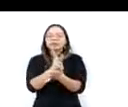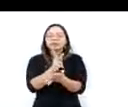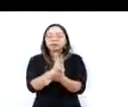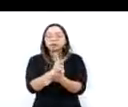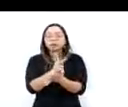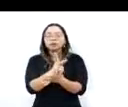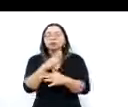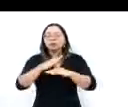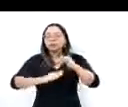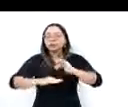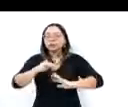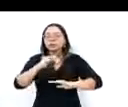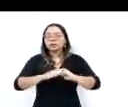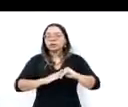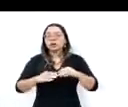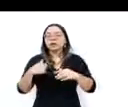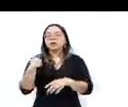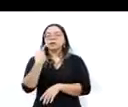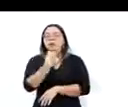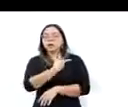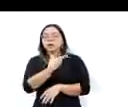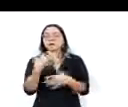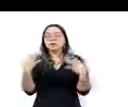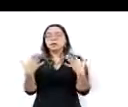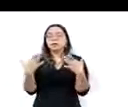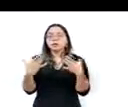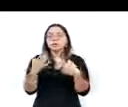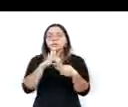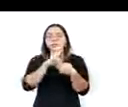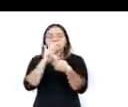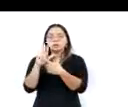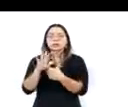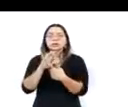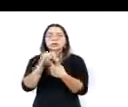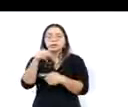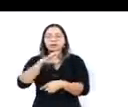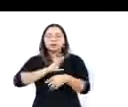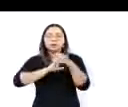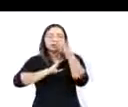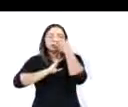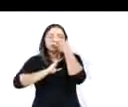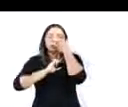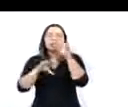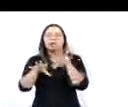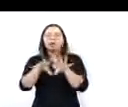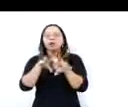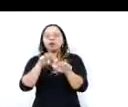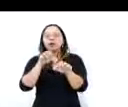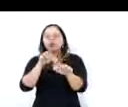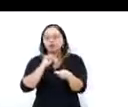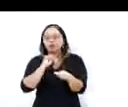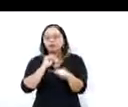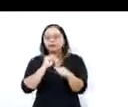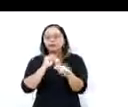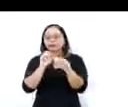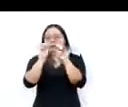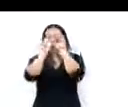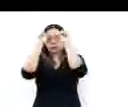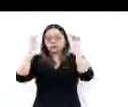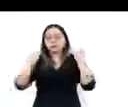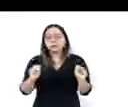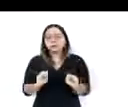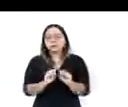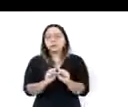estamos ofertando aqui em Caxias um trabalho de formação continuada em rede para todos os nossos